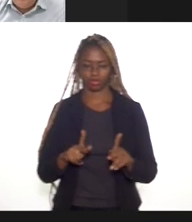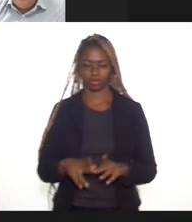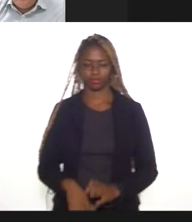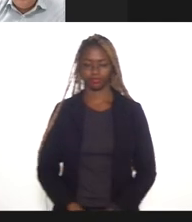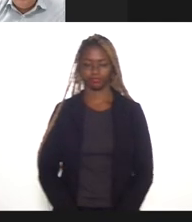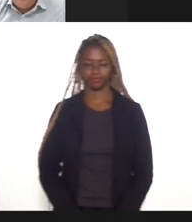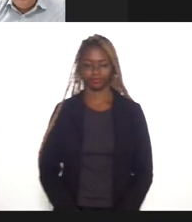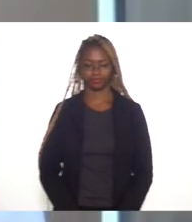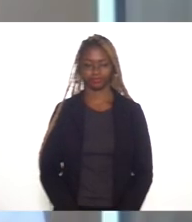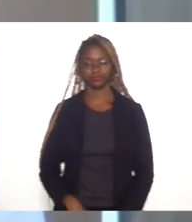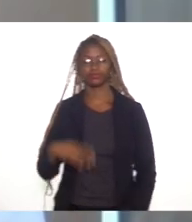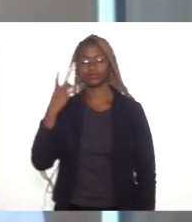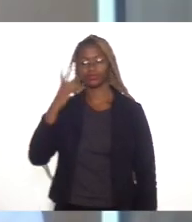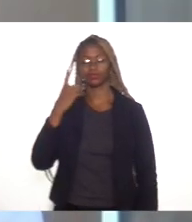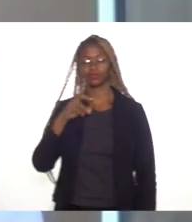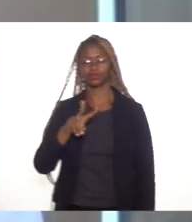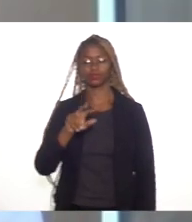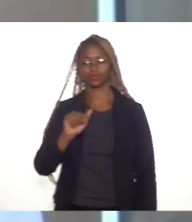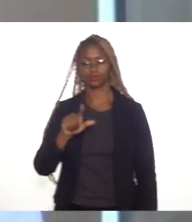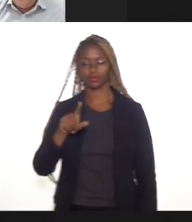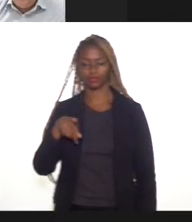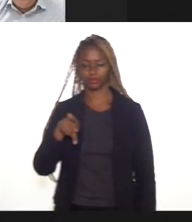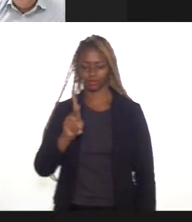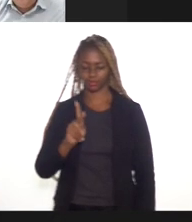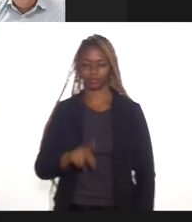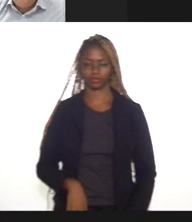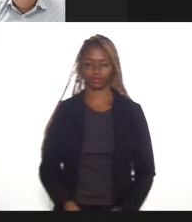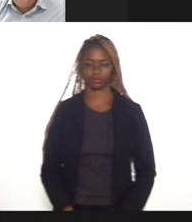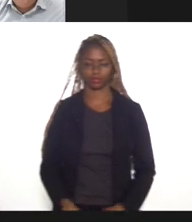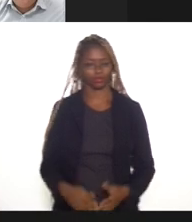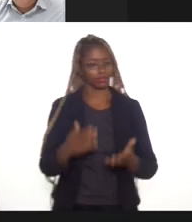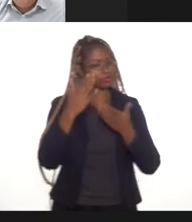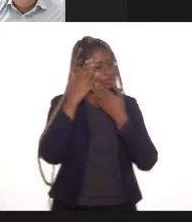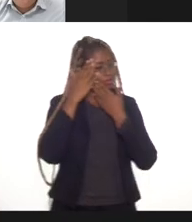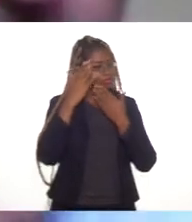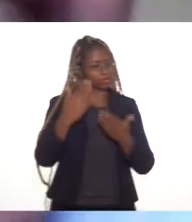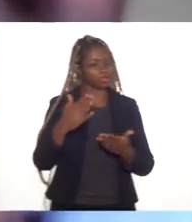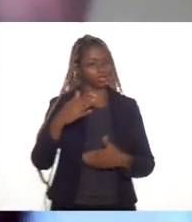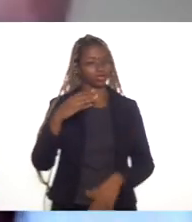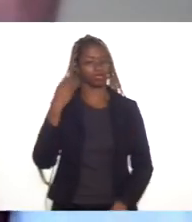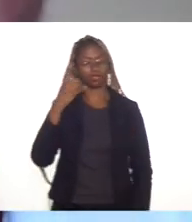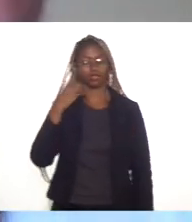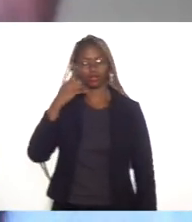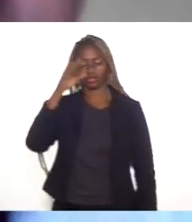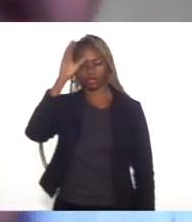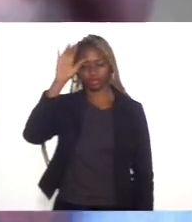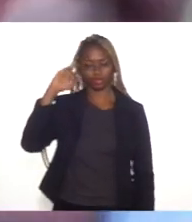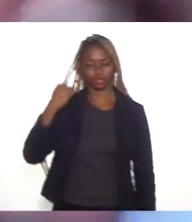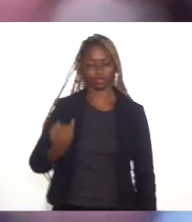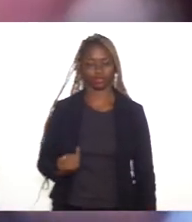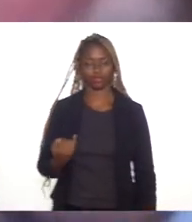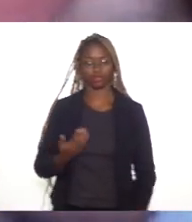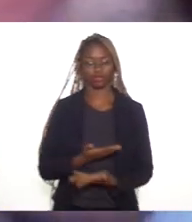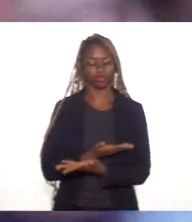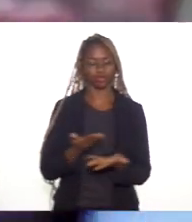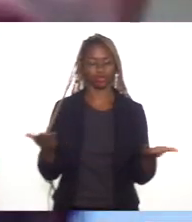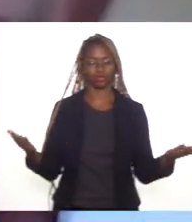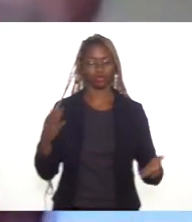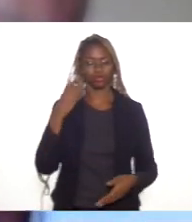Deputado Valdeque Carneiro. Obrigado, deputada Tiazú. Senhoras e deputadas,